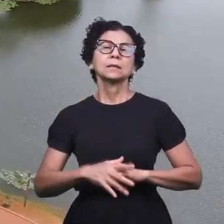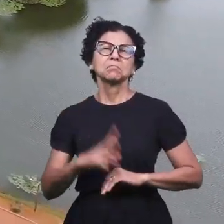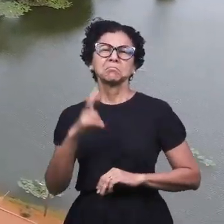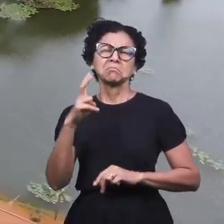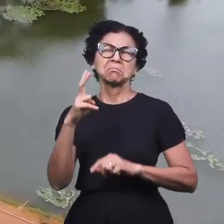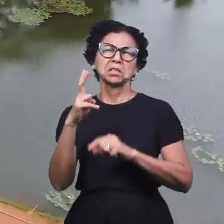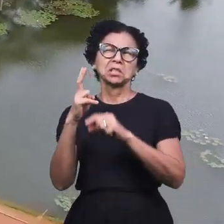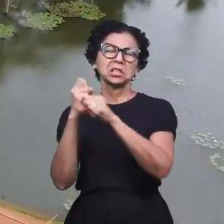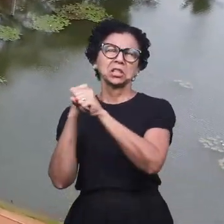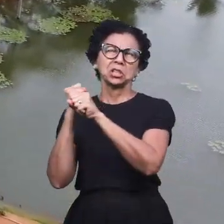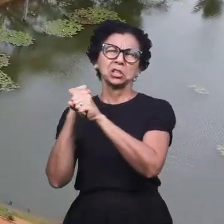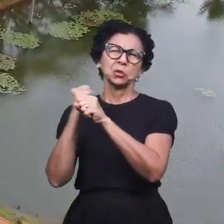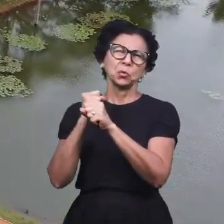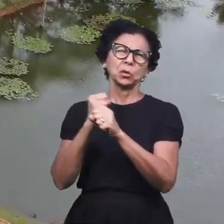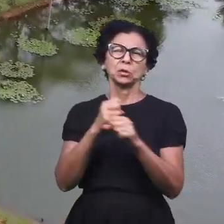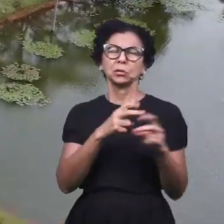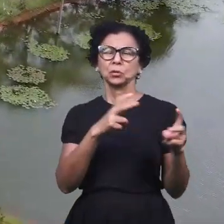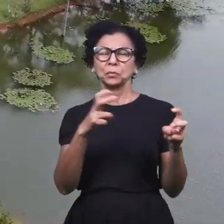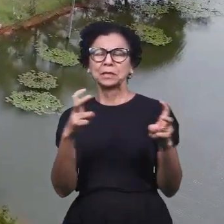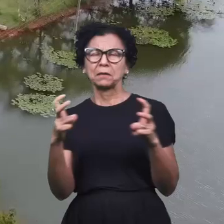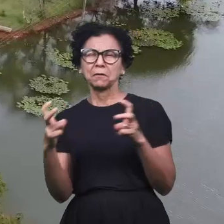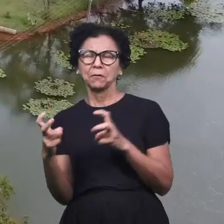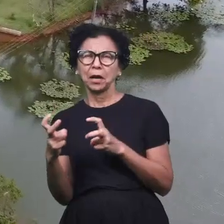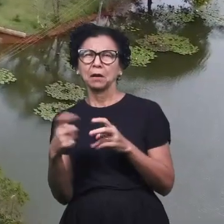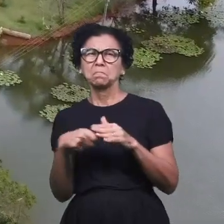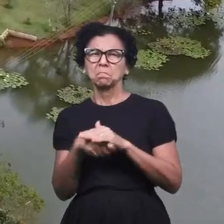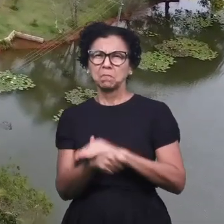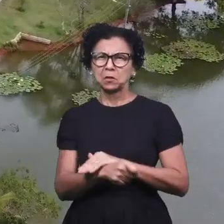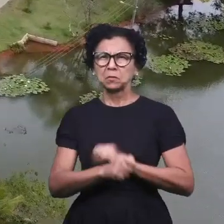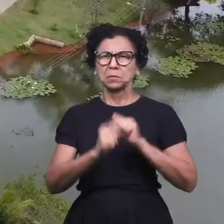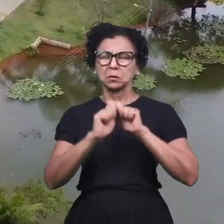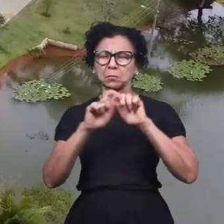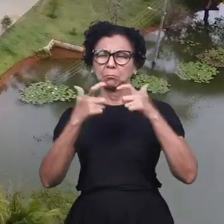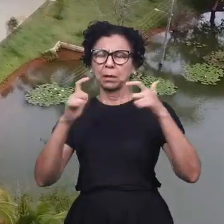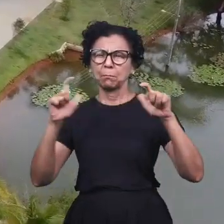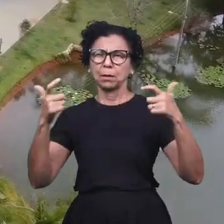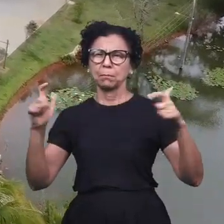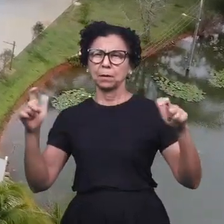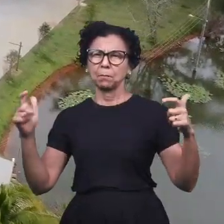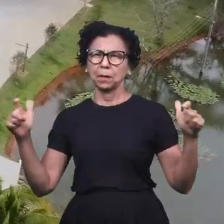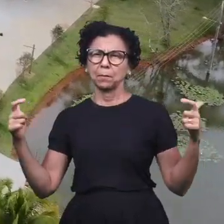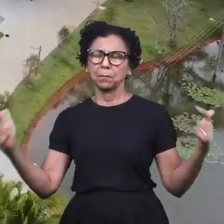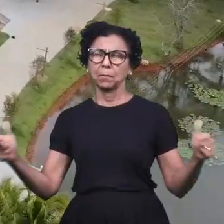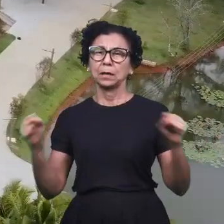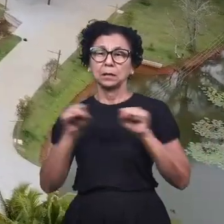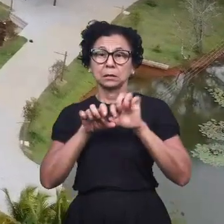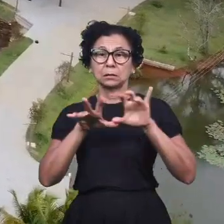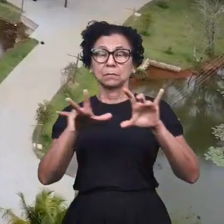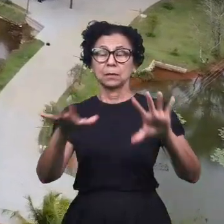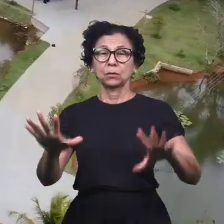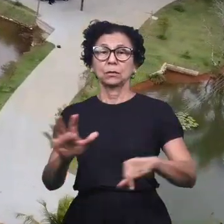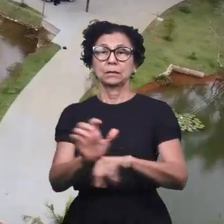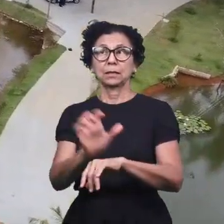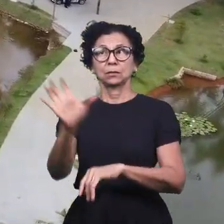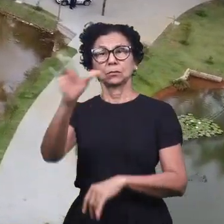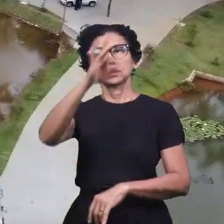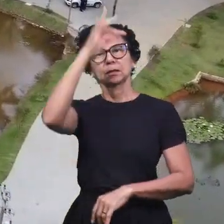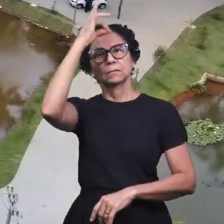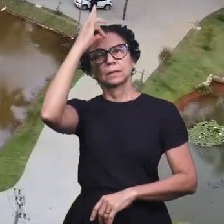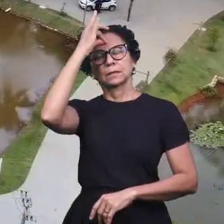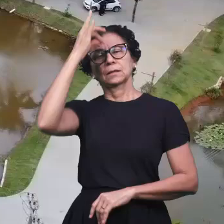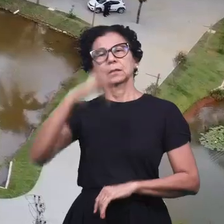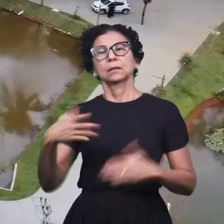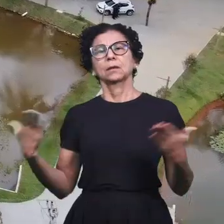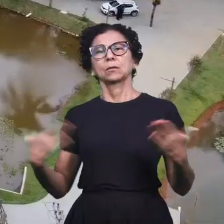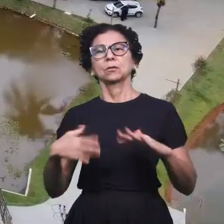viu a possibilidade de aumentar esse investimento. Hoje, já são 8 usinas da Igreja Cristã Maranata no Espírito Santo. Hoje,